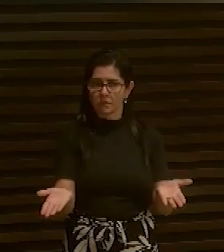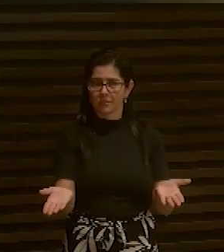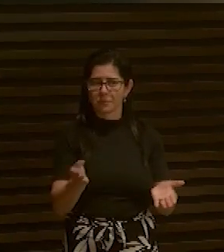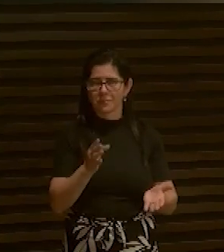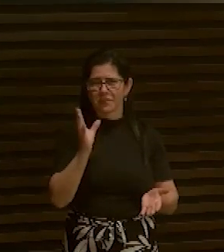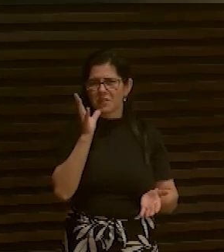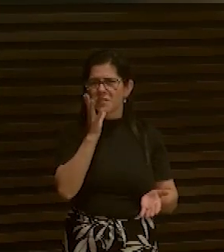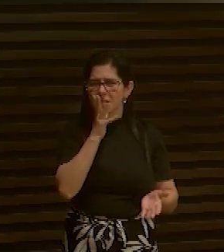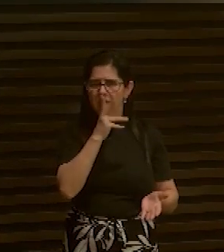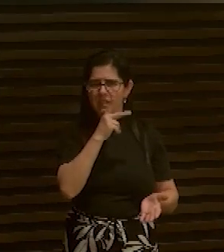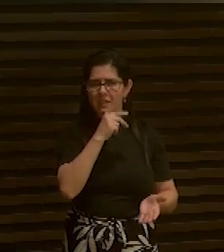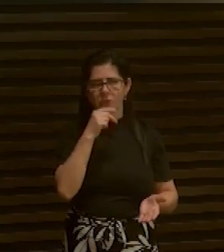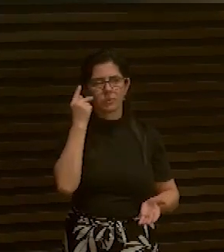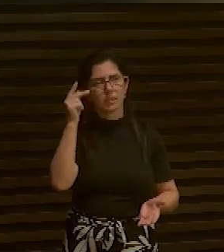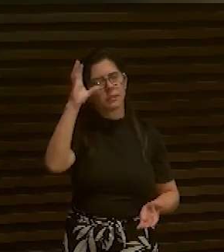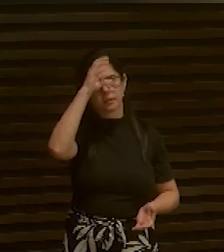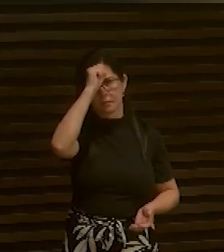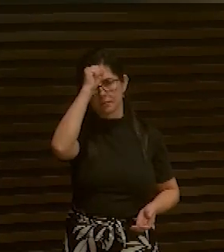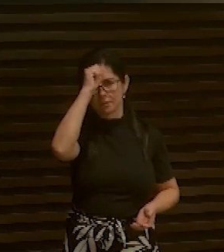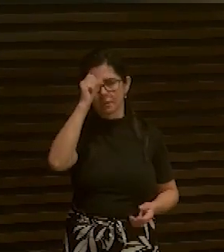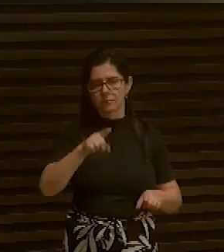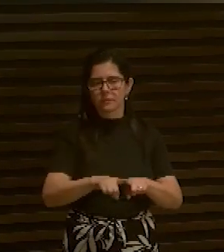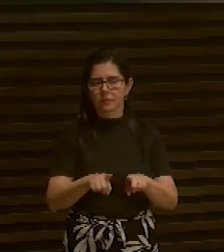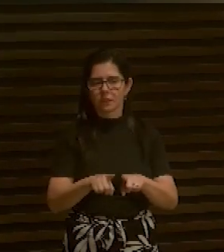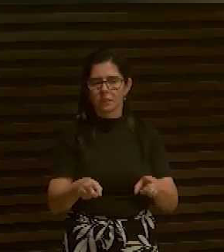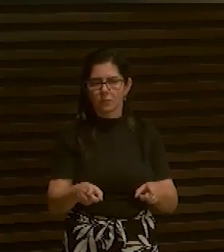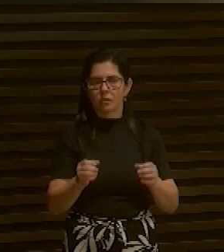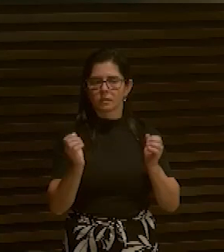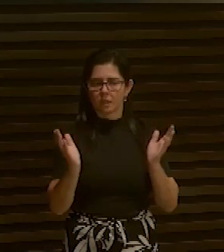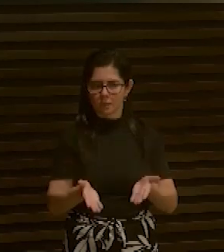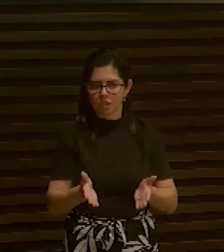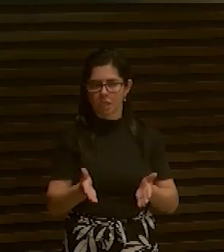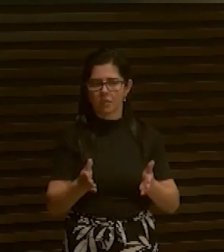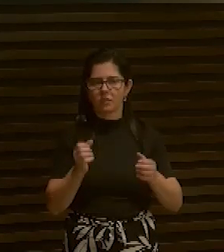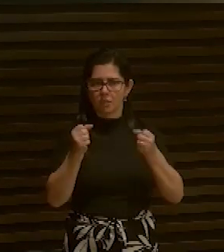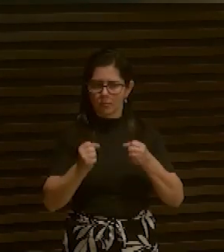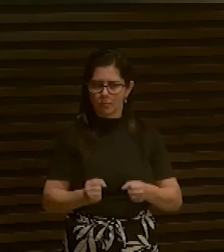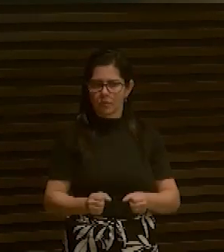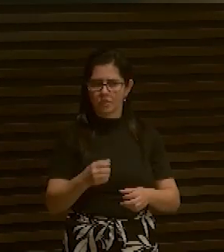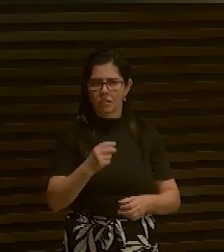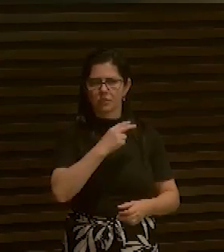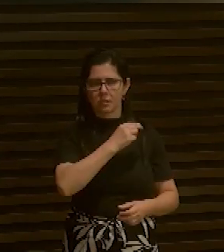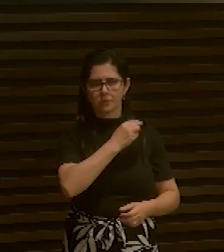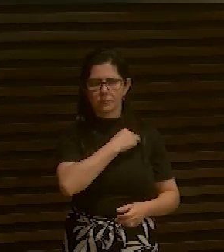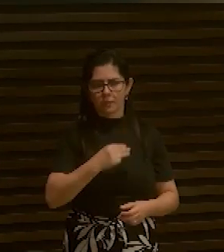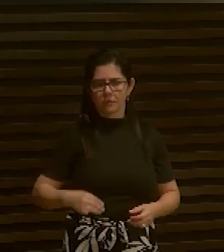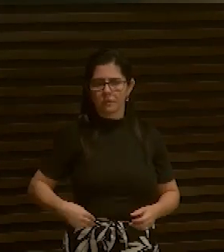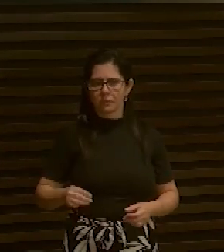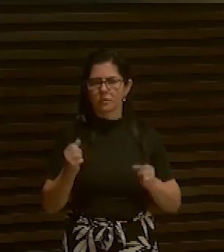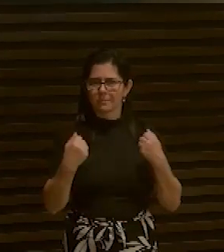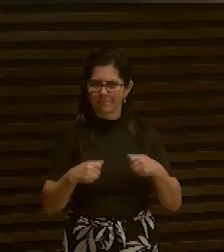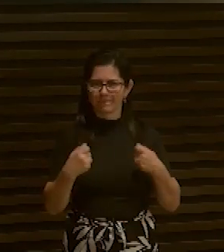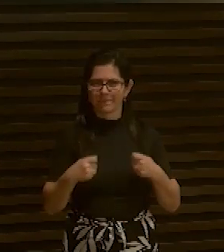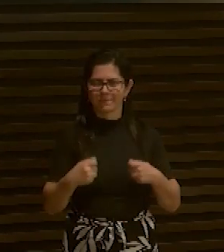aprender. Embora a esta altura já devessem ser mestres, precisam de alguém que ensine a vocês novamente os princípios elementares da palavra de